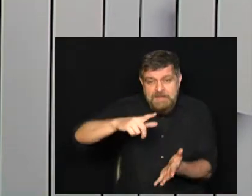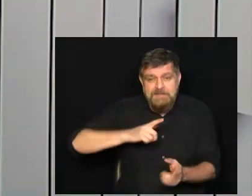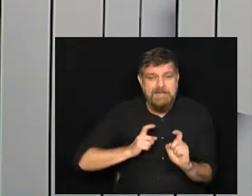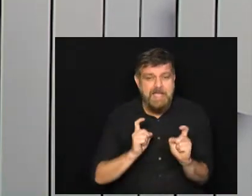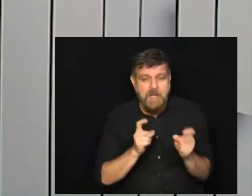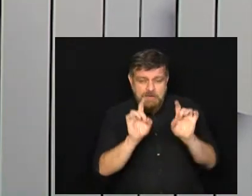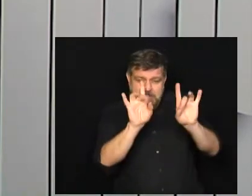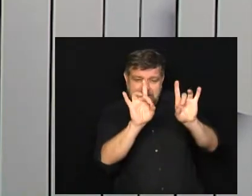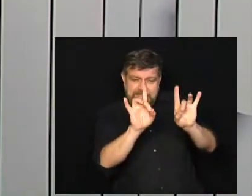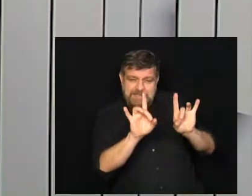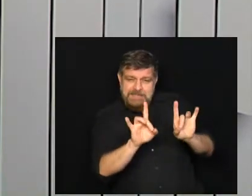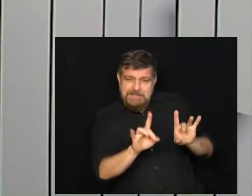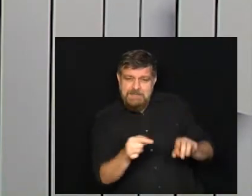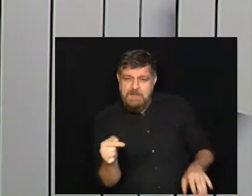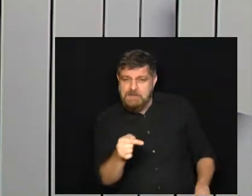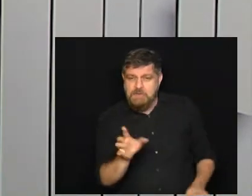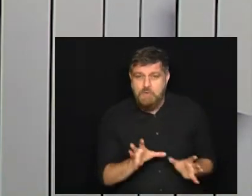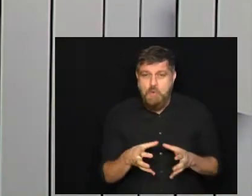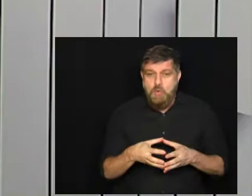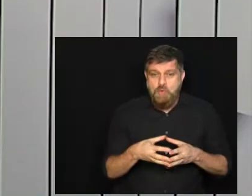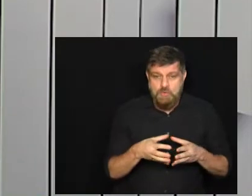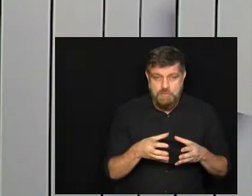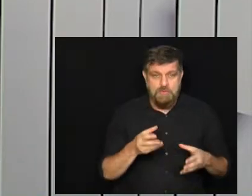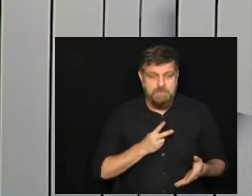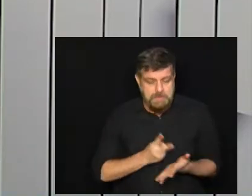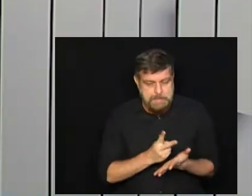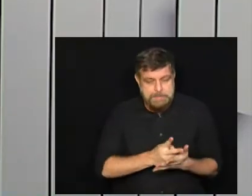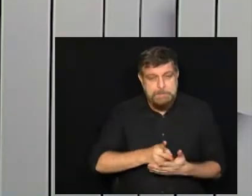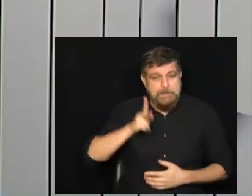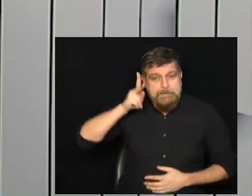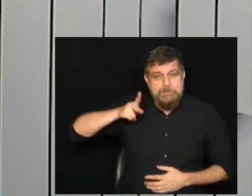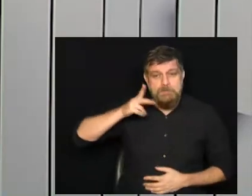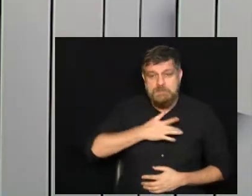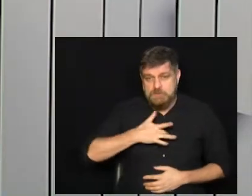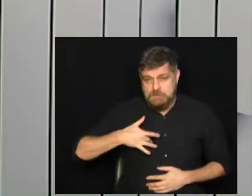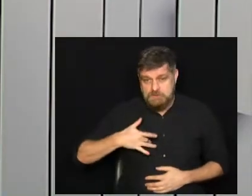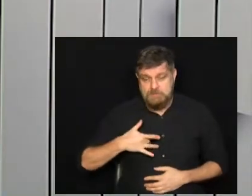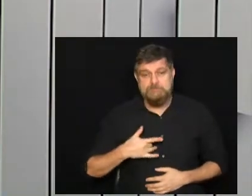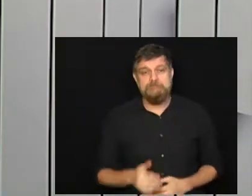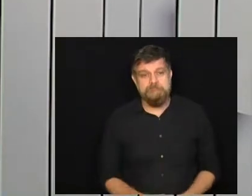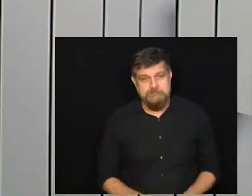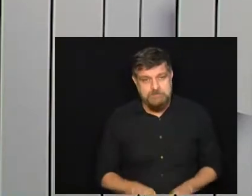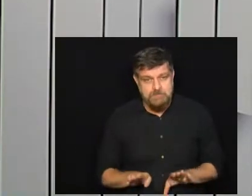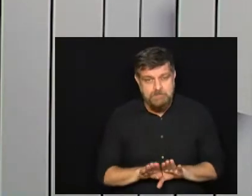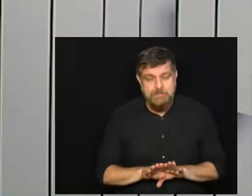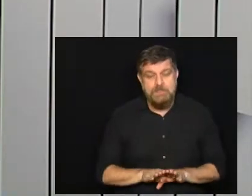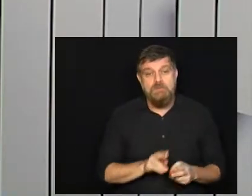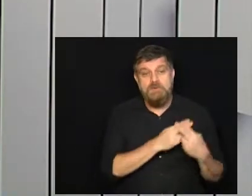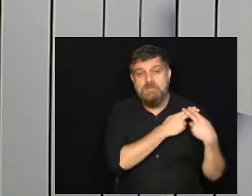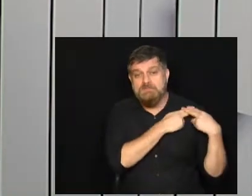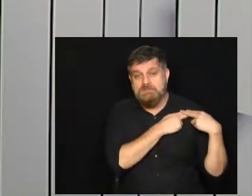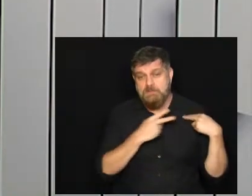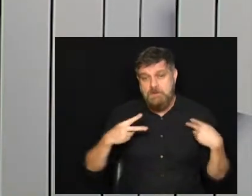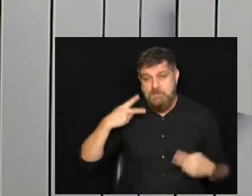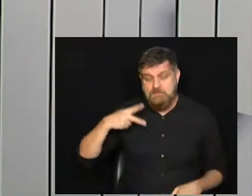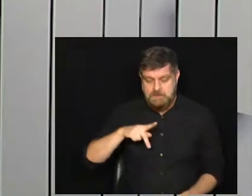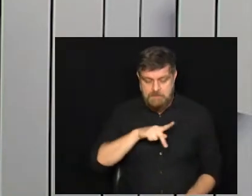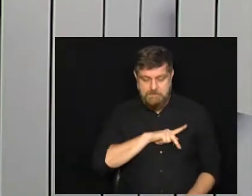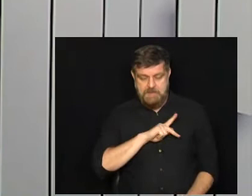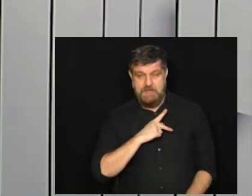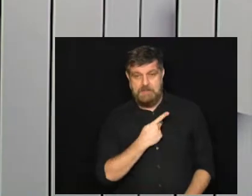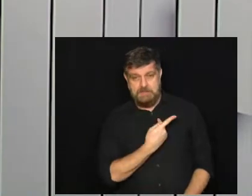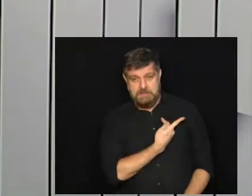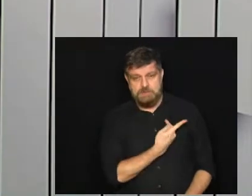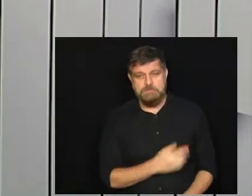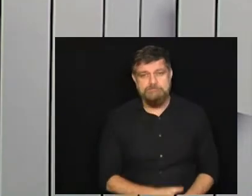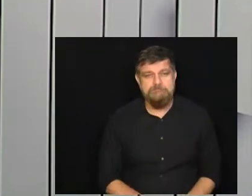reunião extraordinária da Comissão Permanente de Política Social e Saúde. O presidente é o vereador Paulo